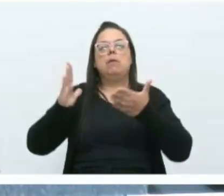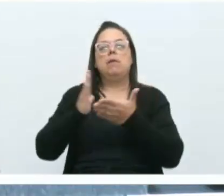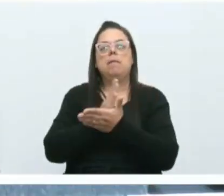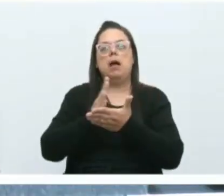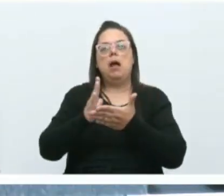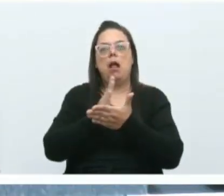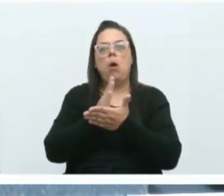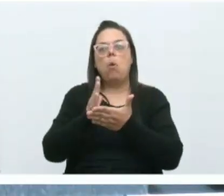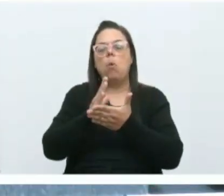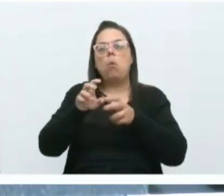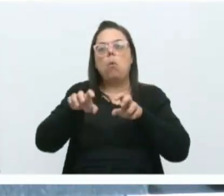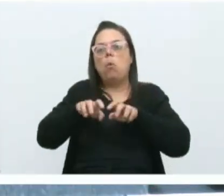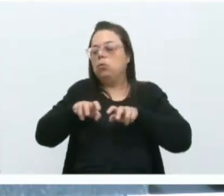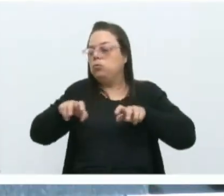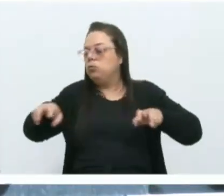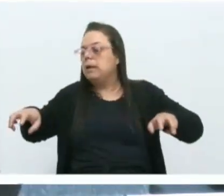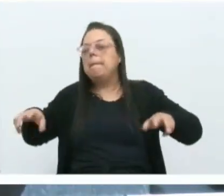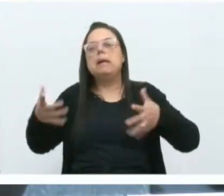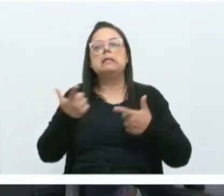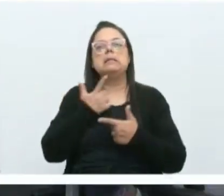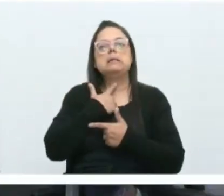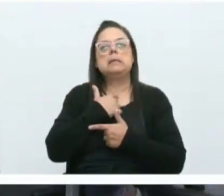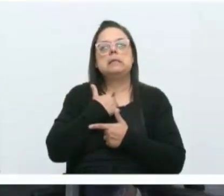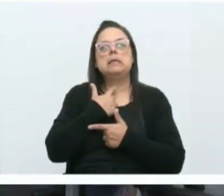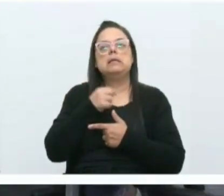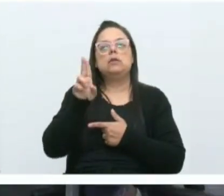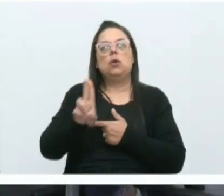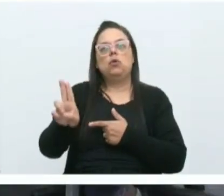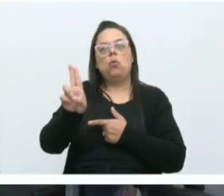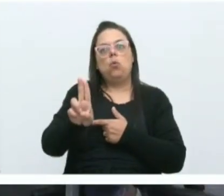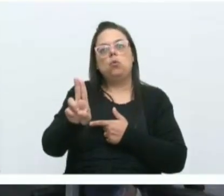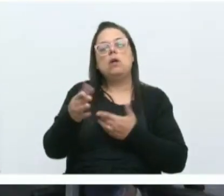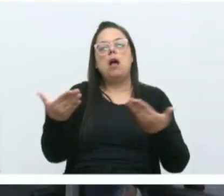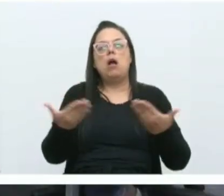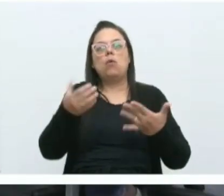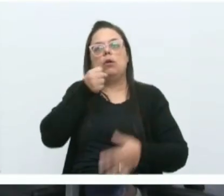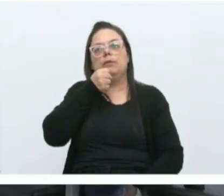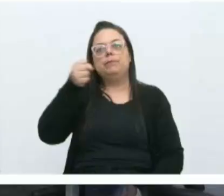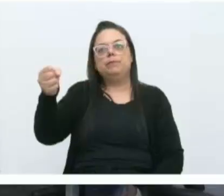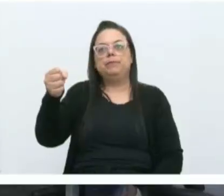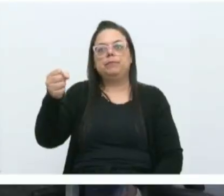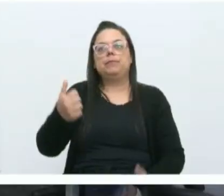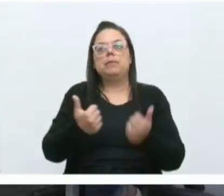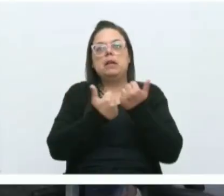membro da mesa que eventualmente deseja fazer uso. Com a palavra, o